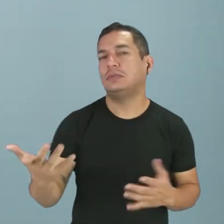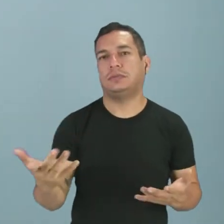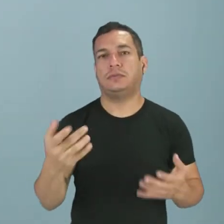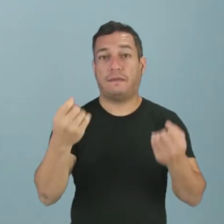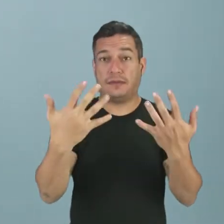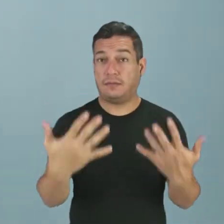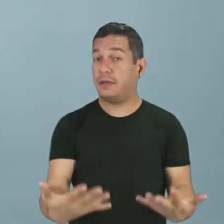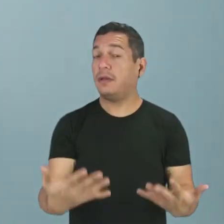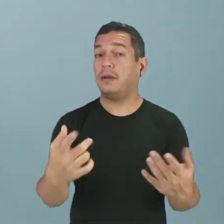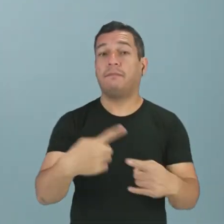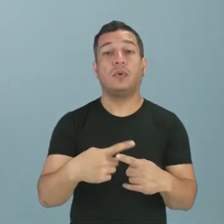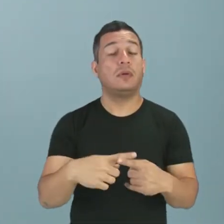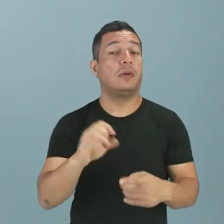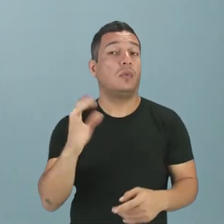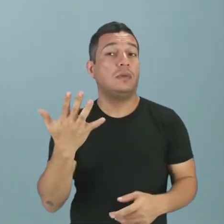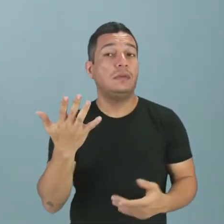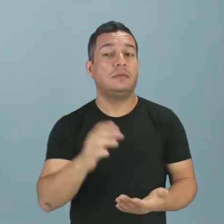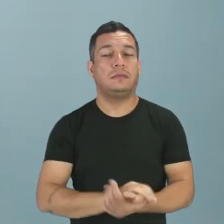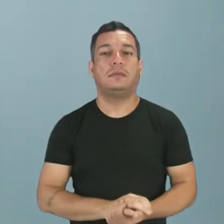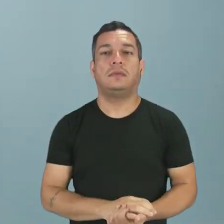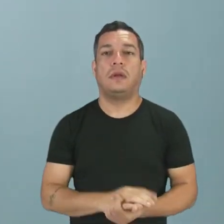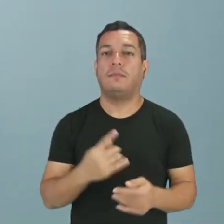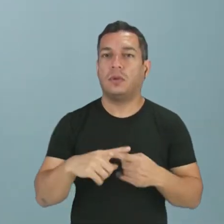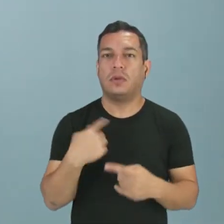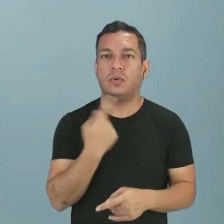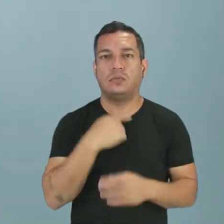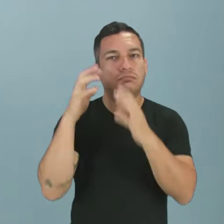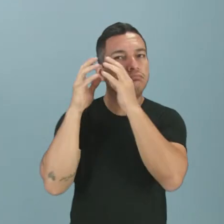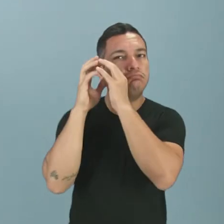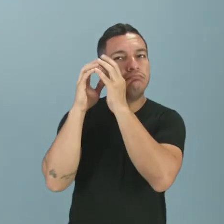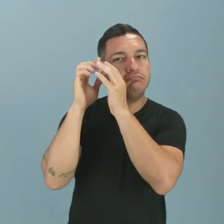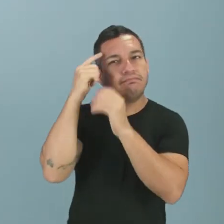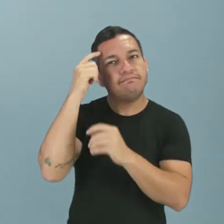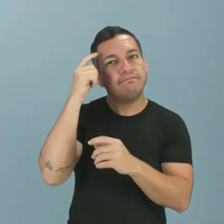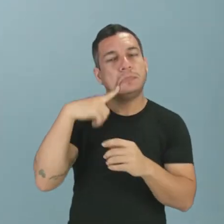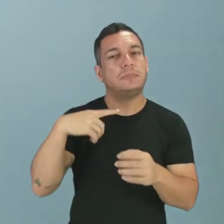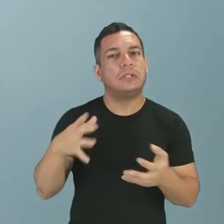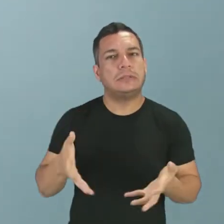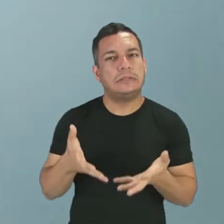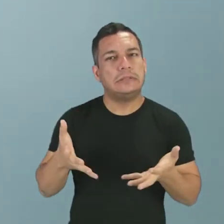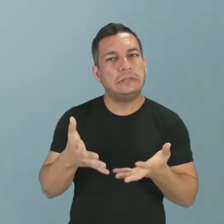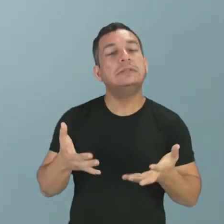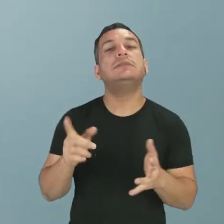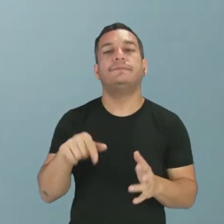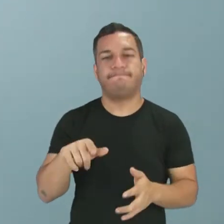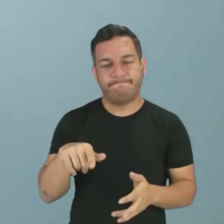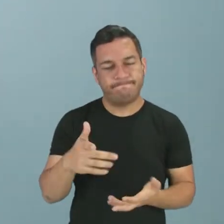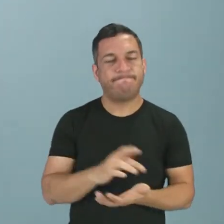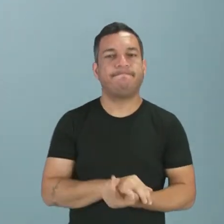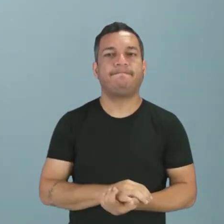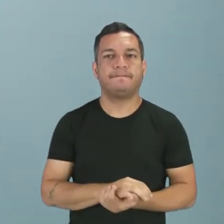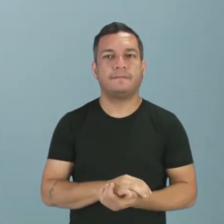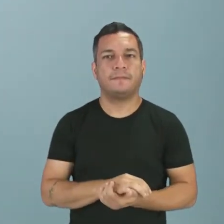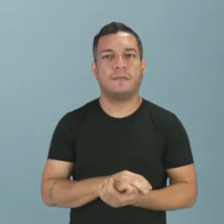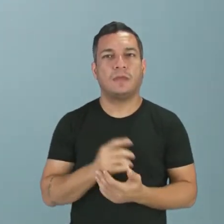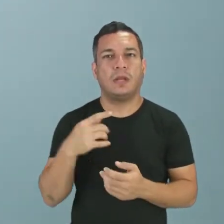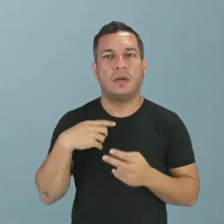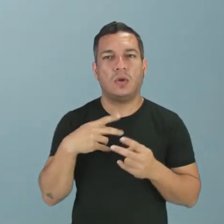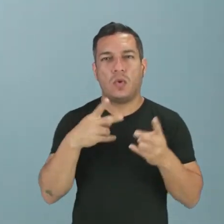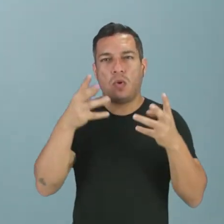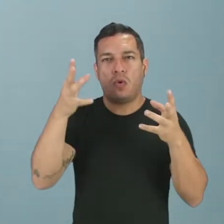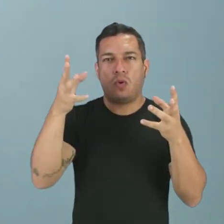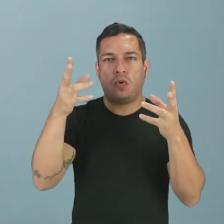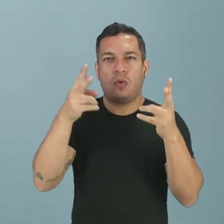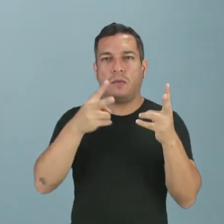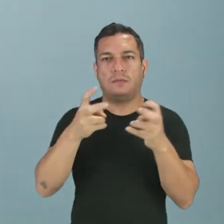vai explicar o porquê que isso acontece. Porque o nosso cérebro, ele é estimulado. Ele vai se adaptando.